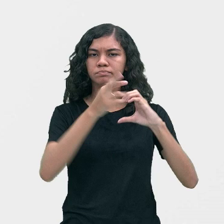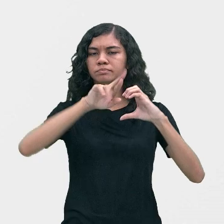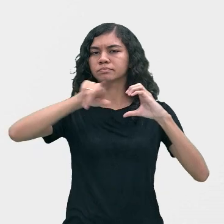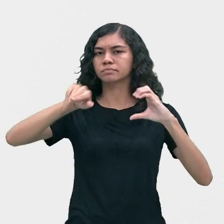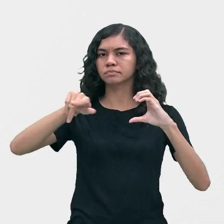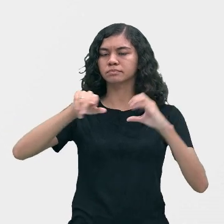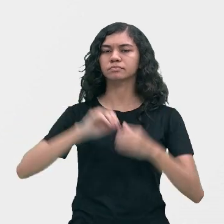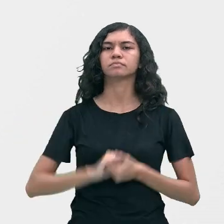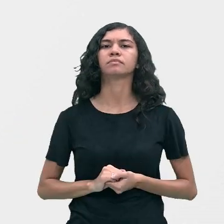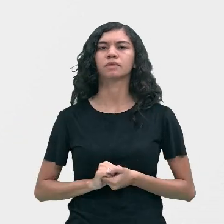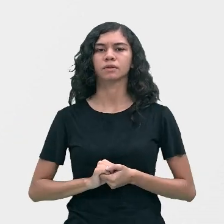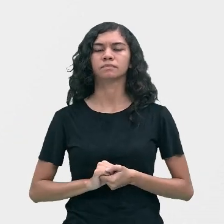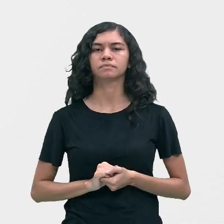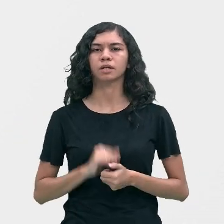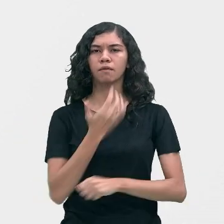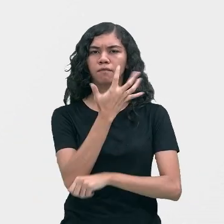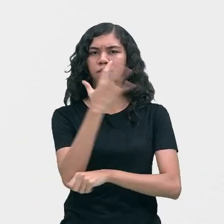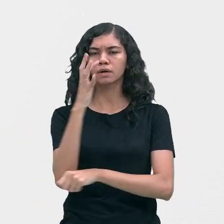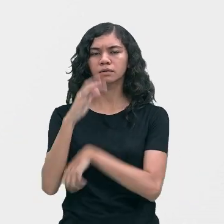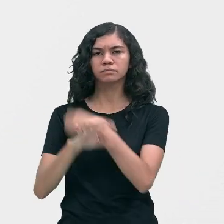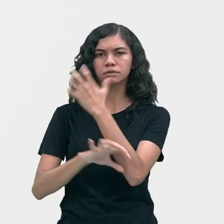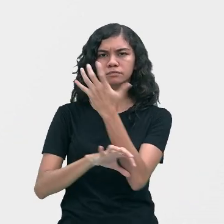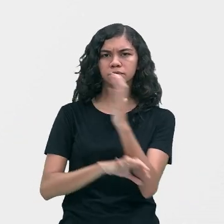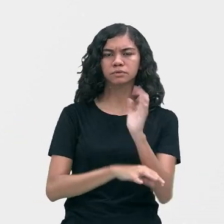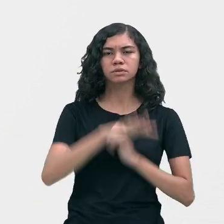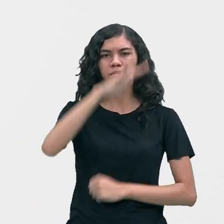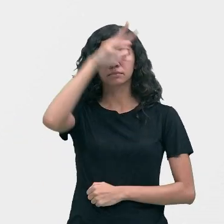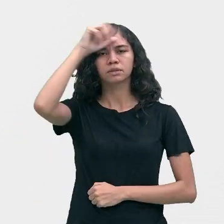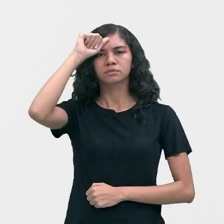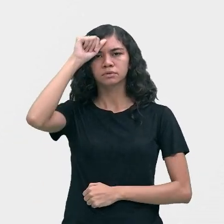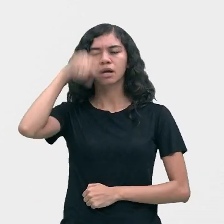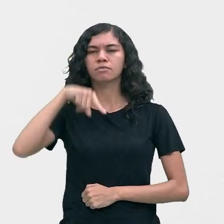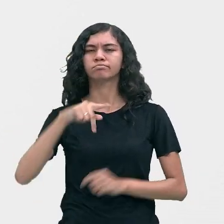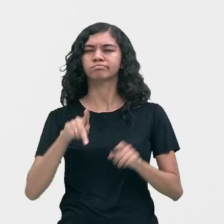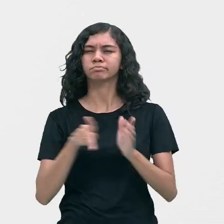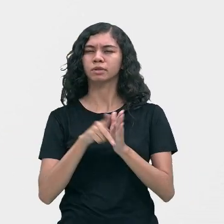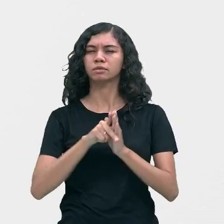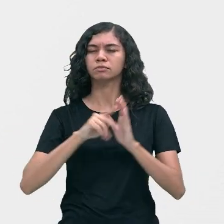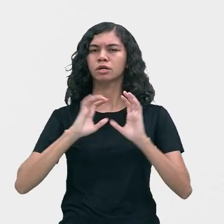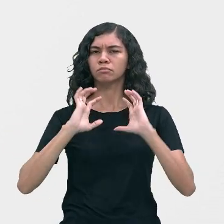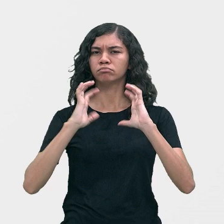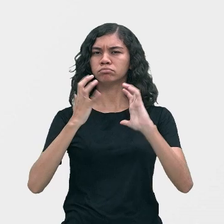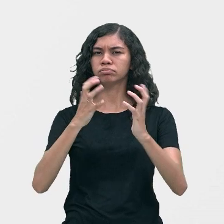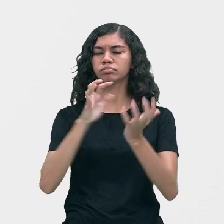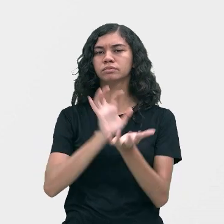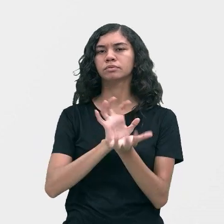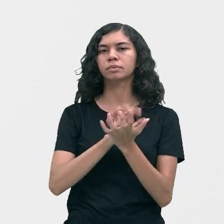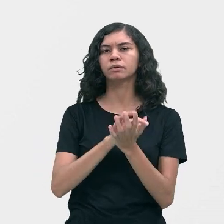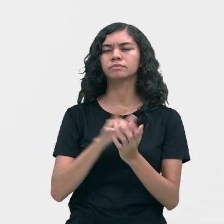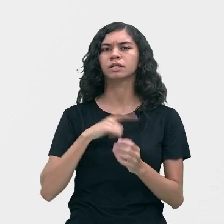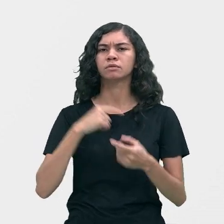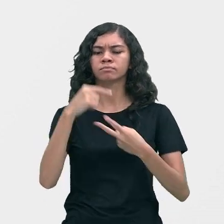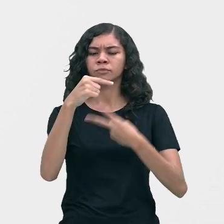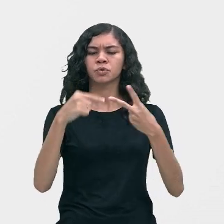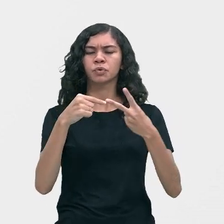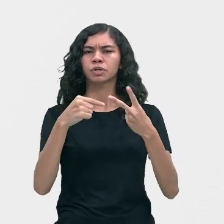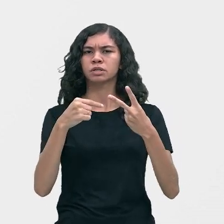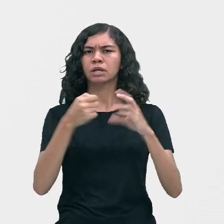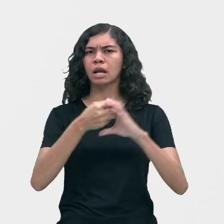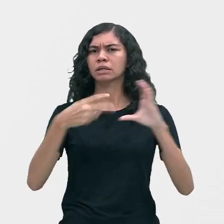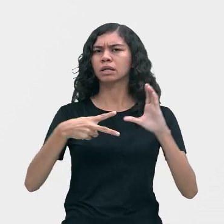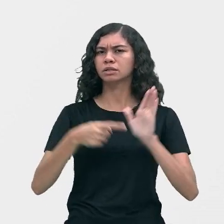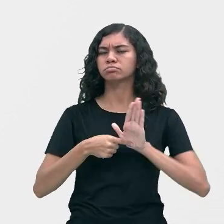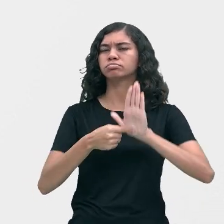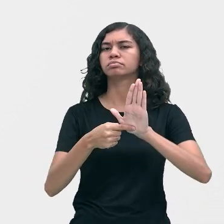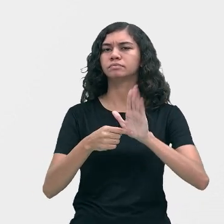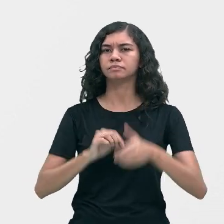A flora, a floresta amazônica é uma floresta tropical e a gente tem duas características já sendo destacadas, que